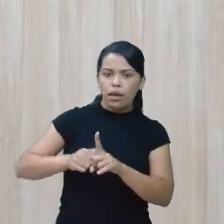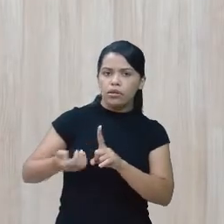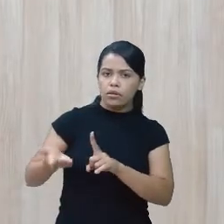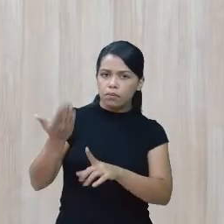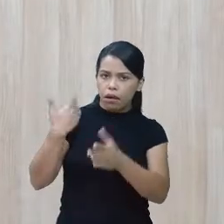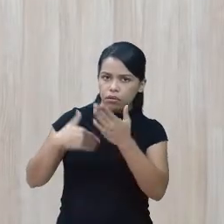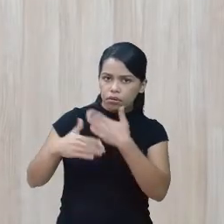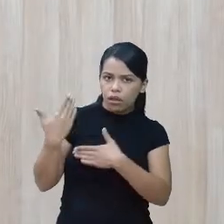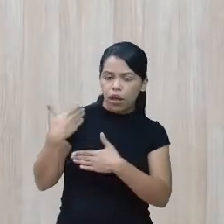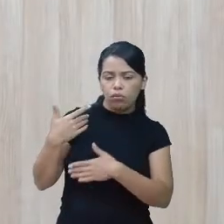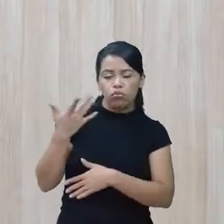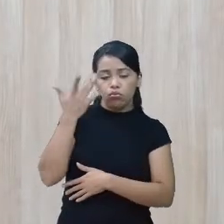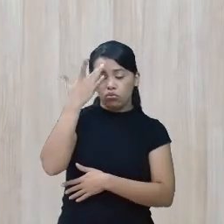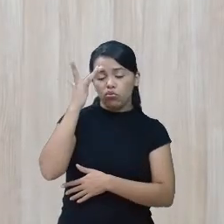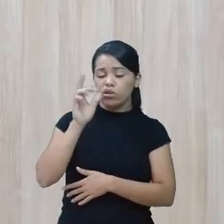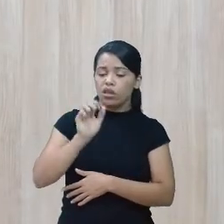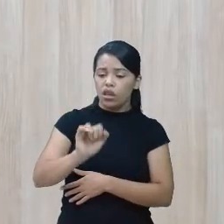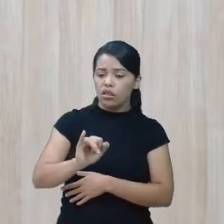né,